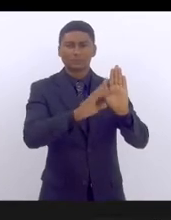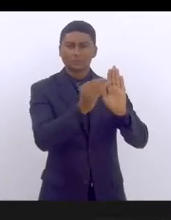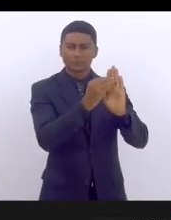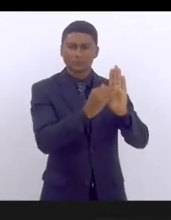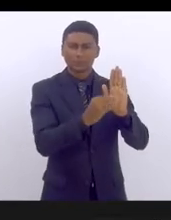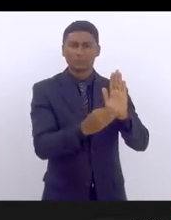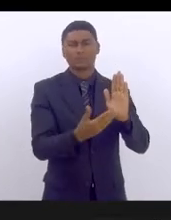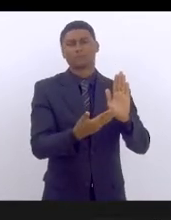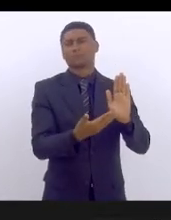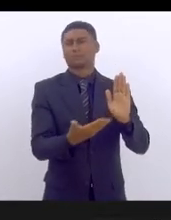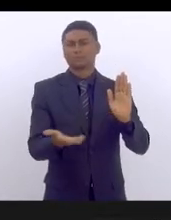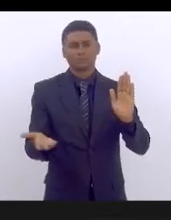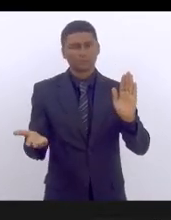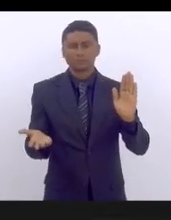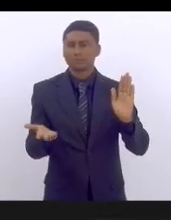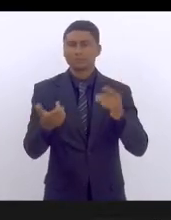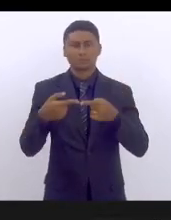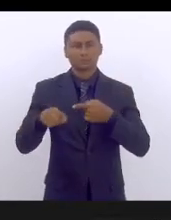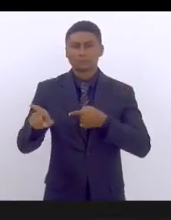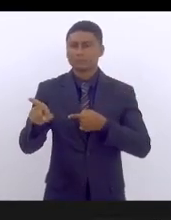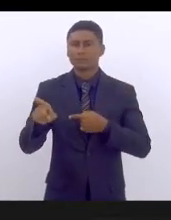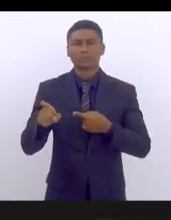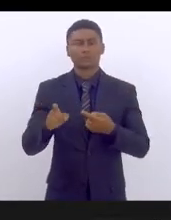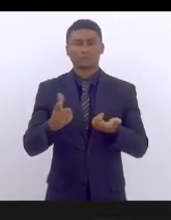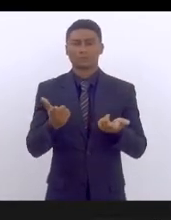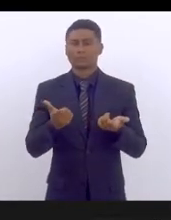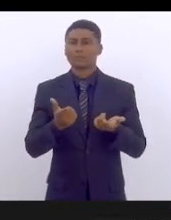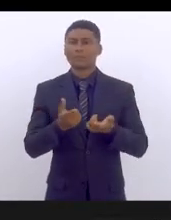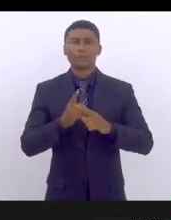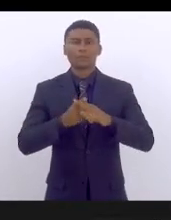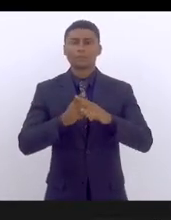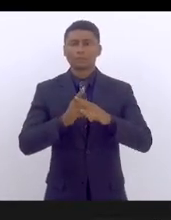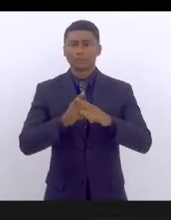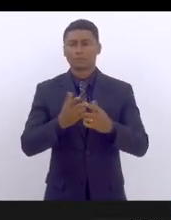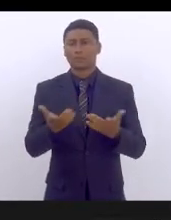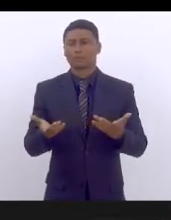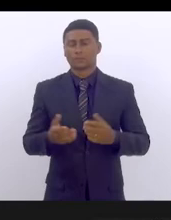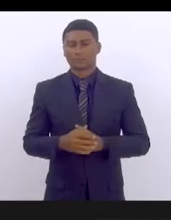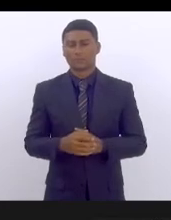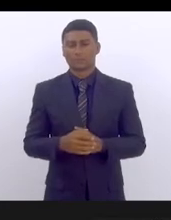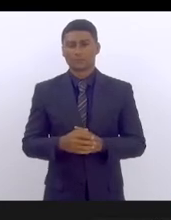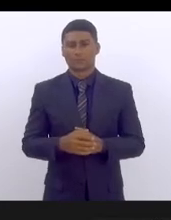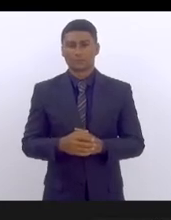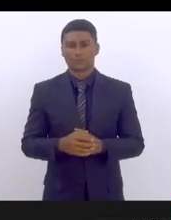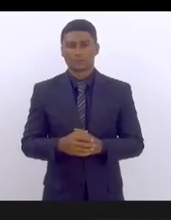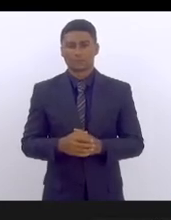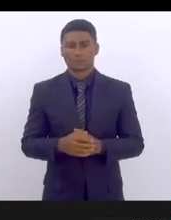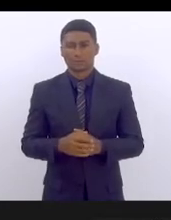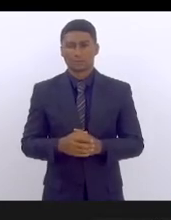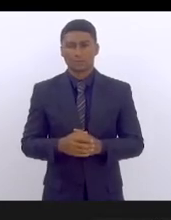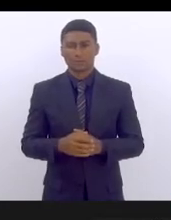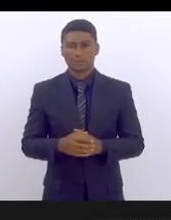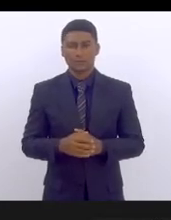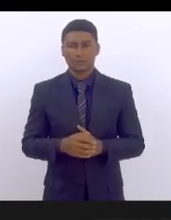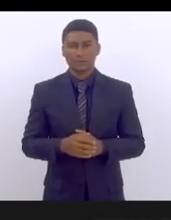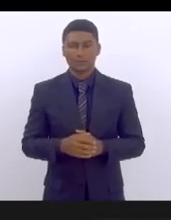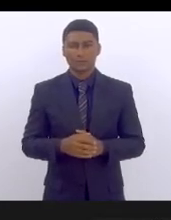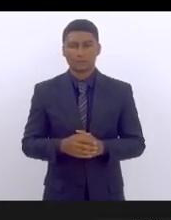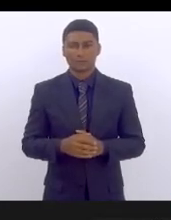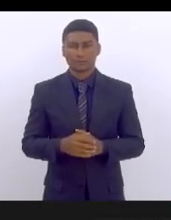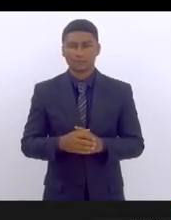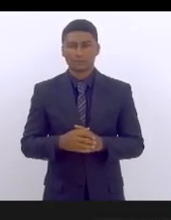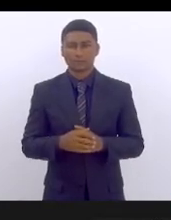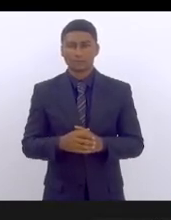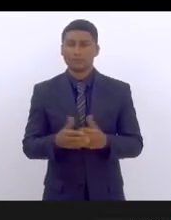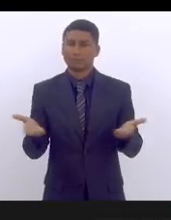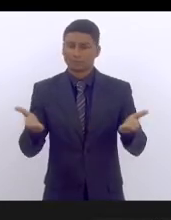natureza, dessa natureza, para ser debatida no processo, dessa forma, em pleno